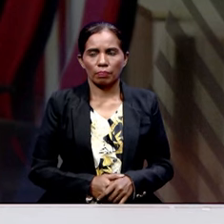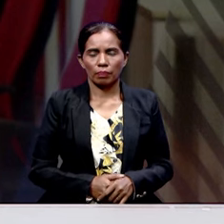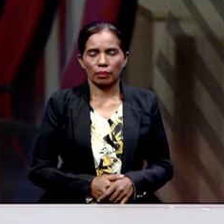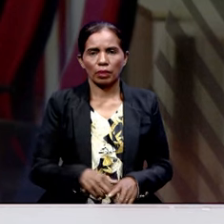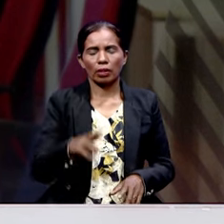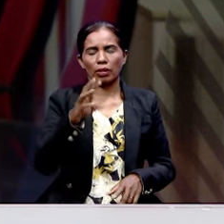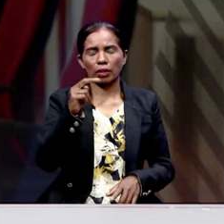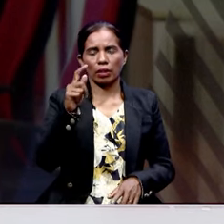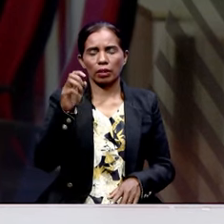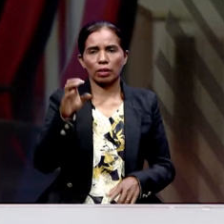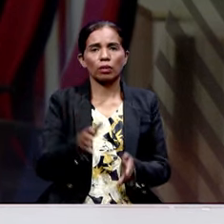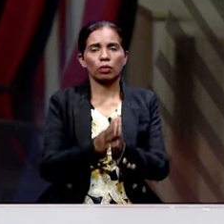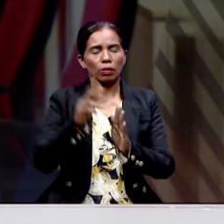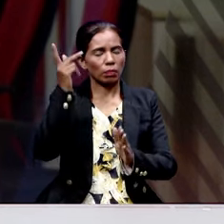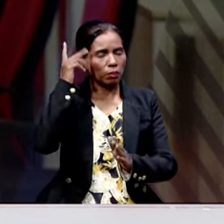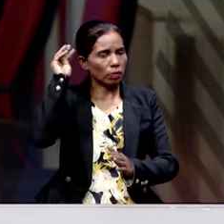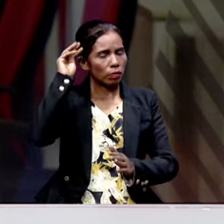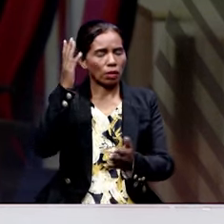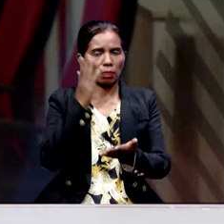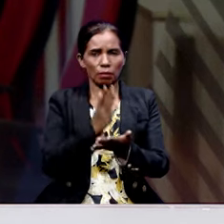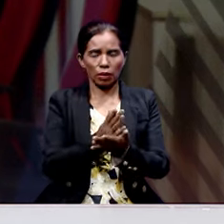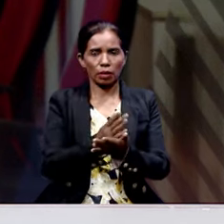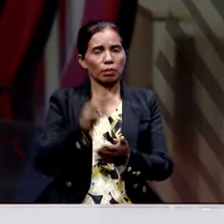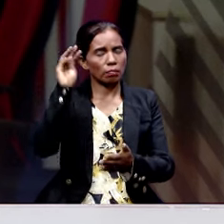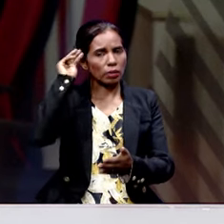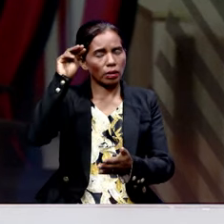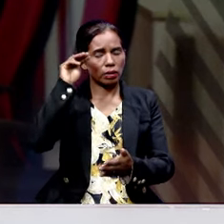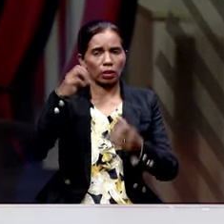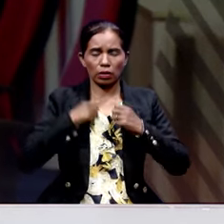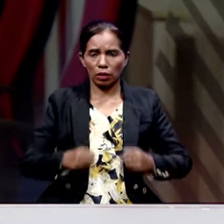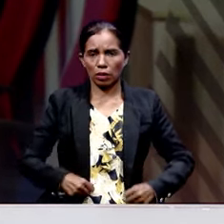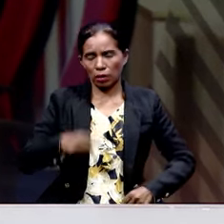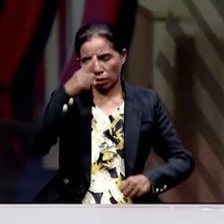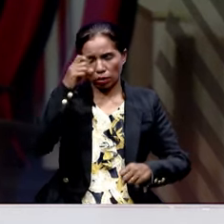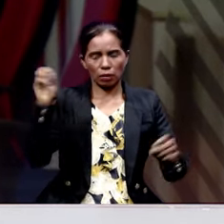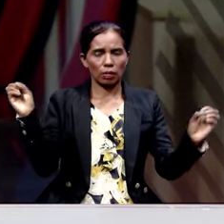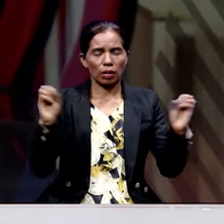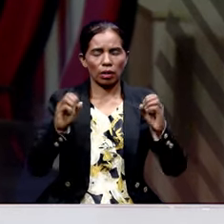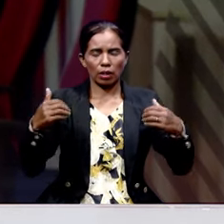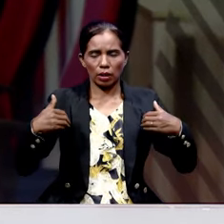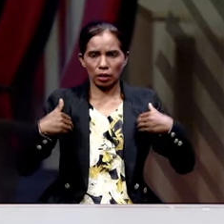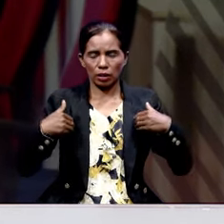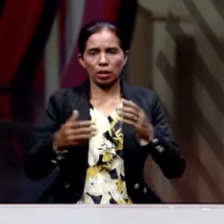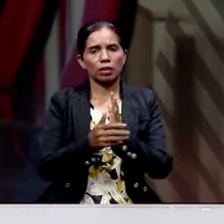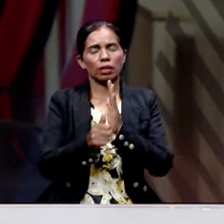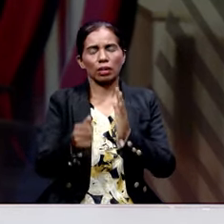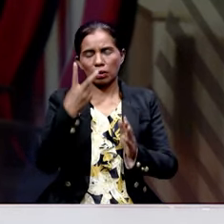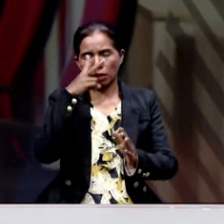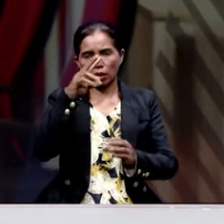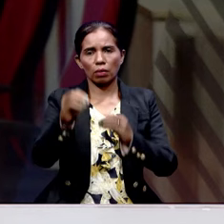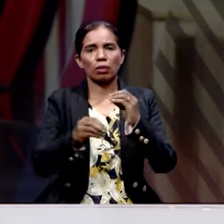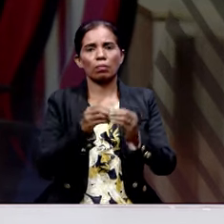Presidentil Husu Primeiro-Ministro exonera ministra Saúde, tamba la iha capacidade ato resolve problema ai